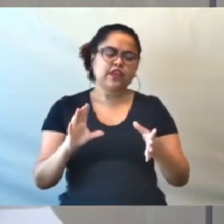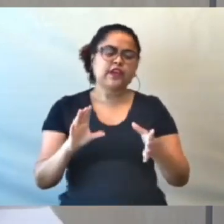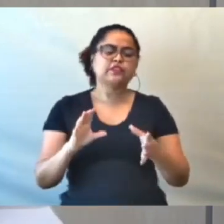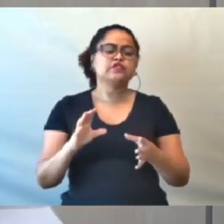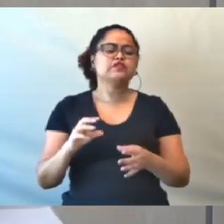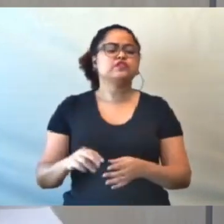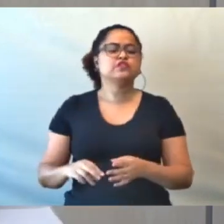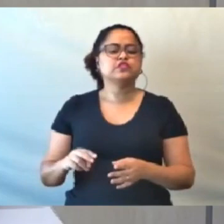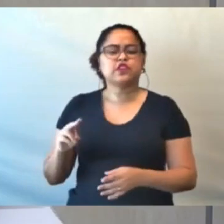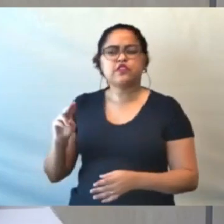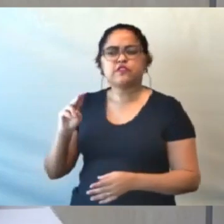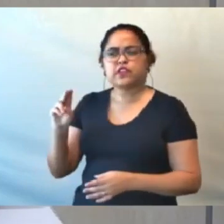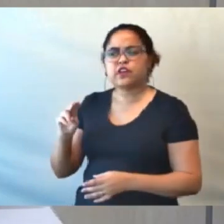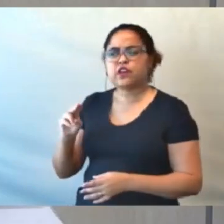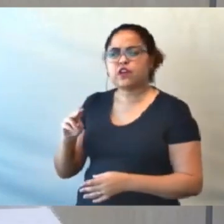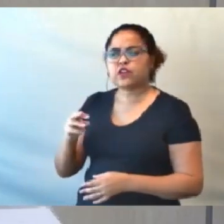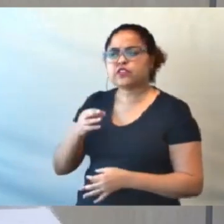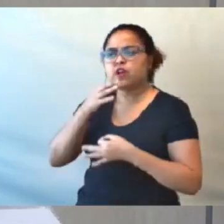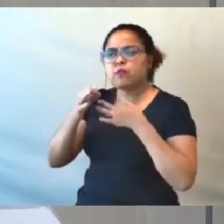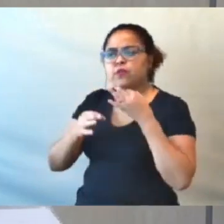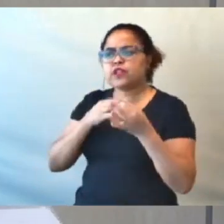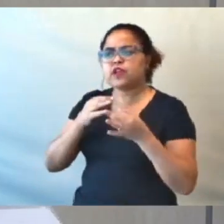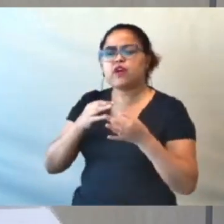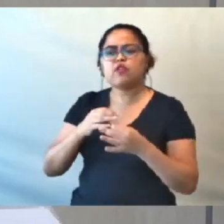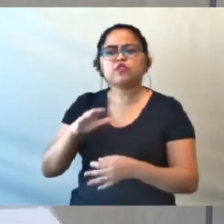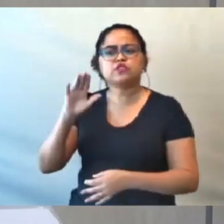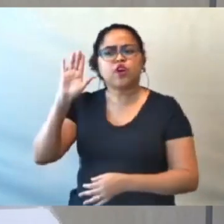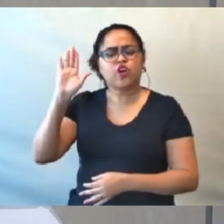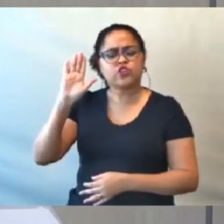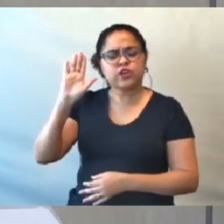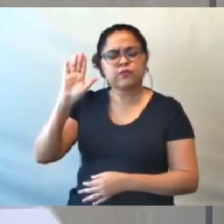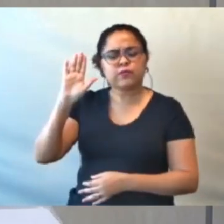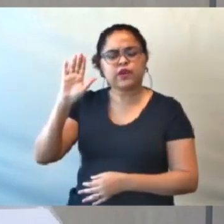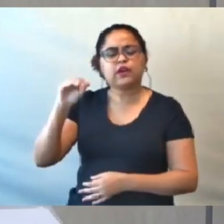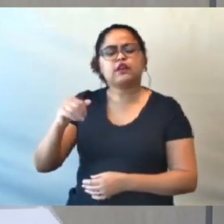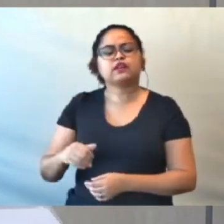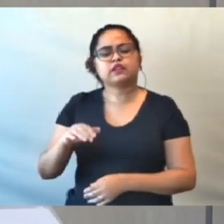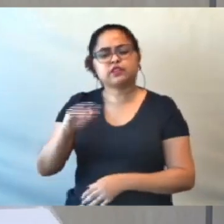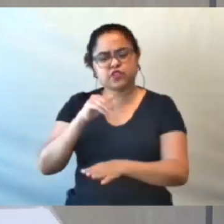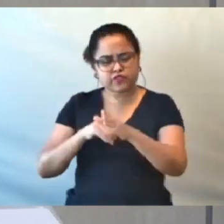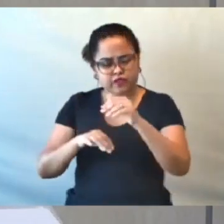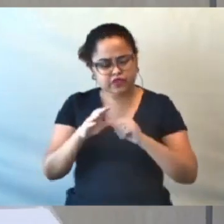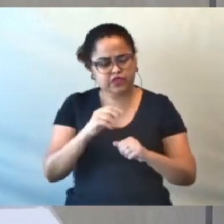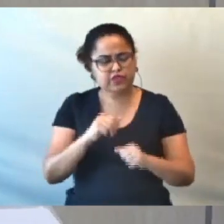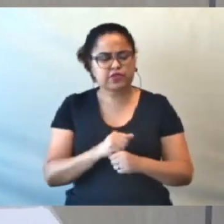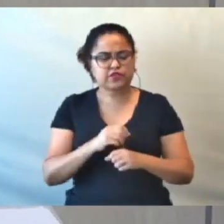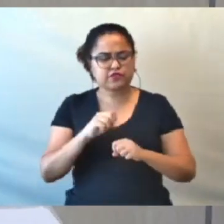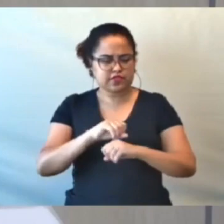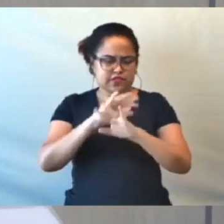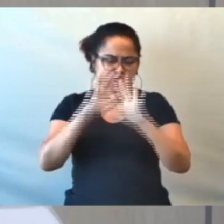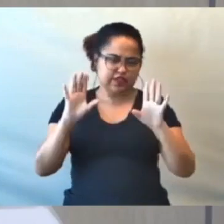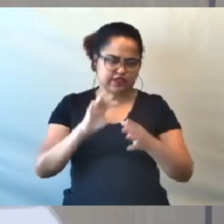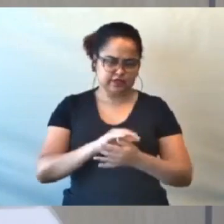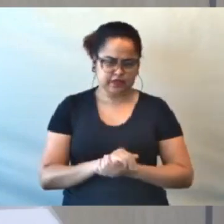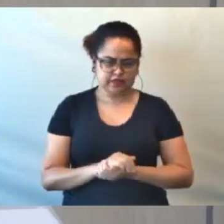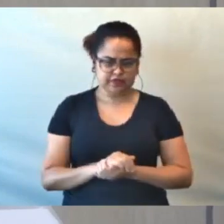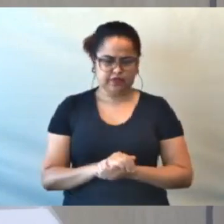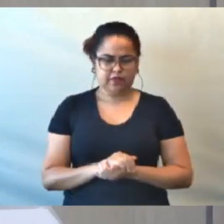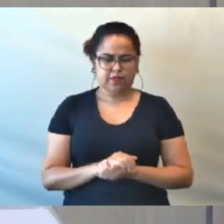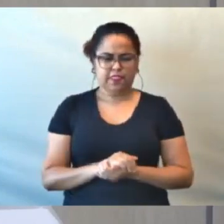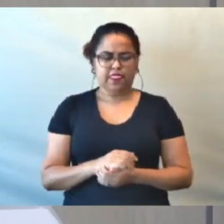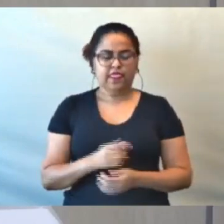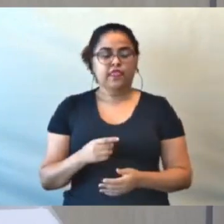gente vai efetuando esses esclarecimentos. E eu começo fazendo a pergunta